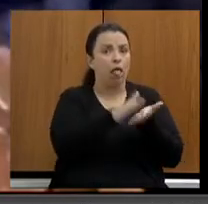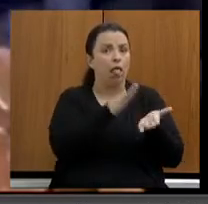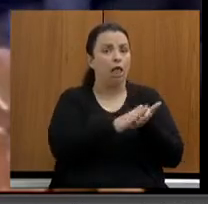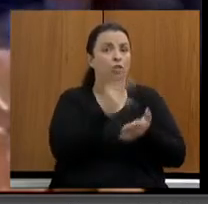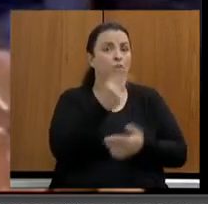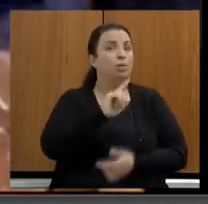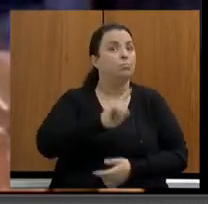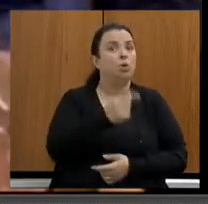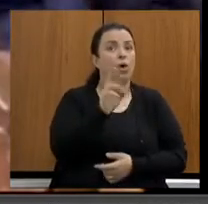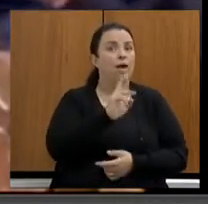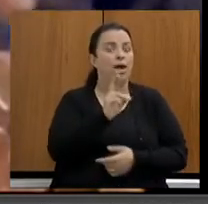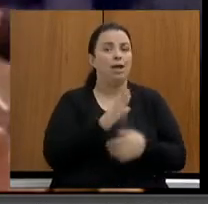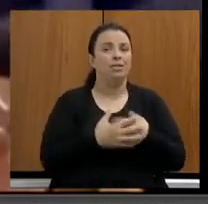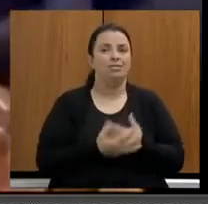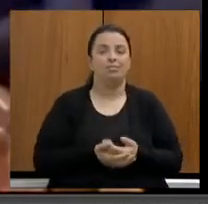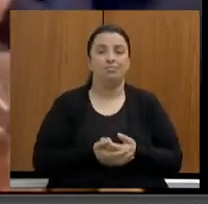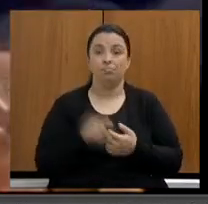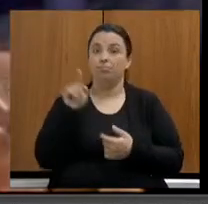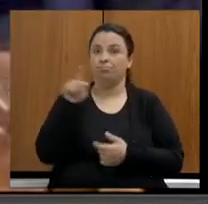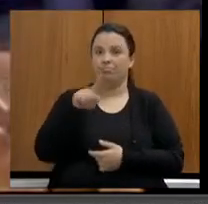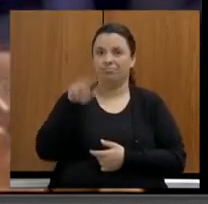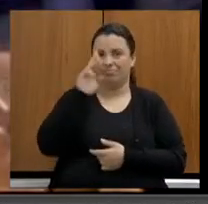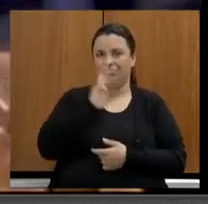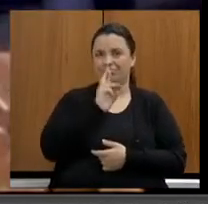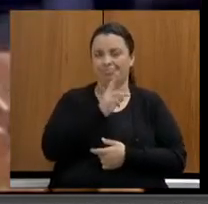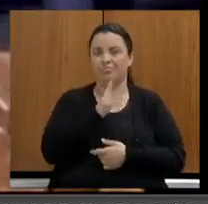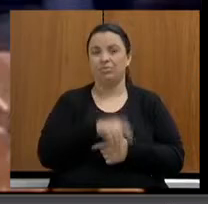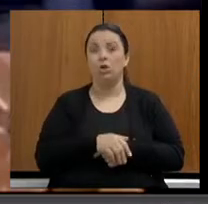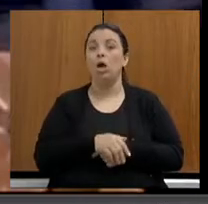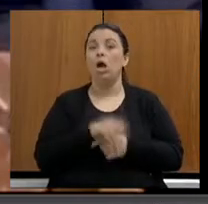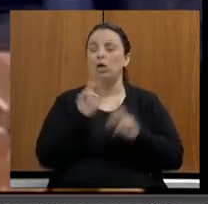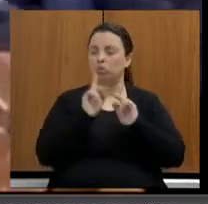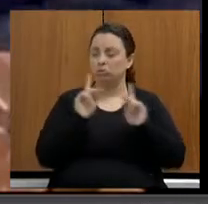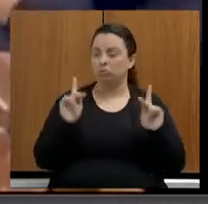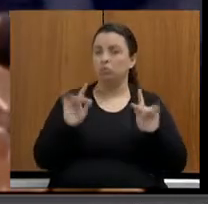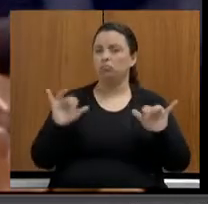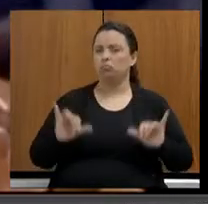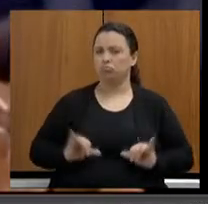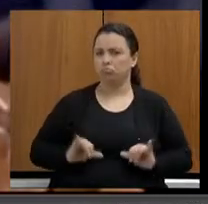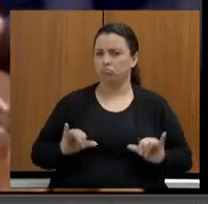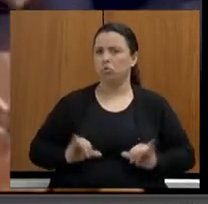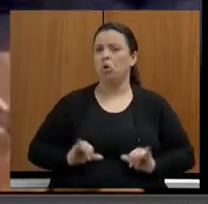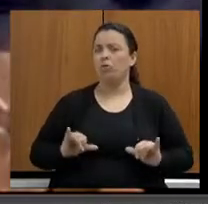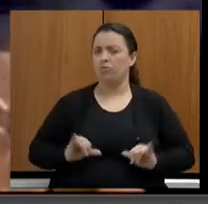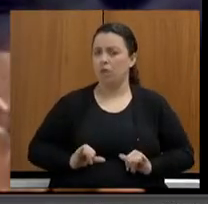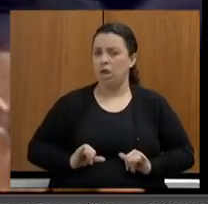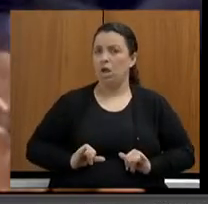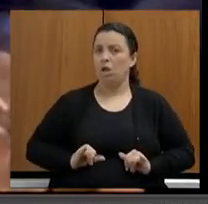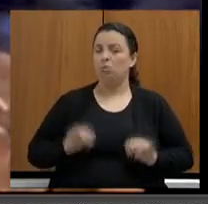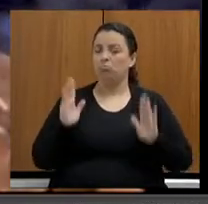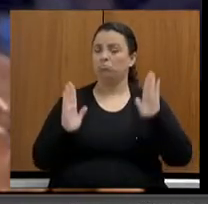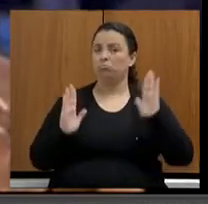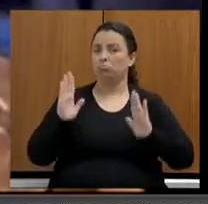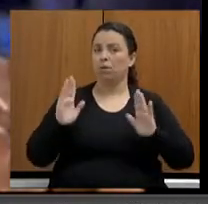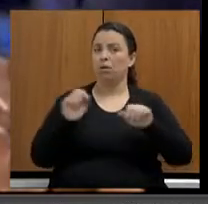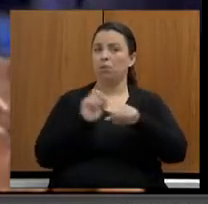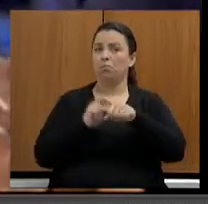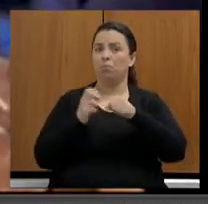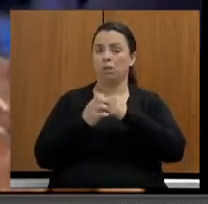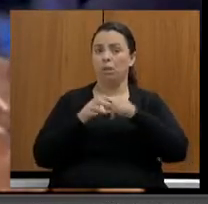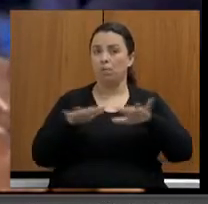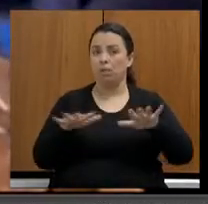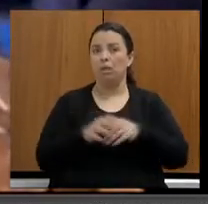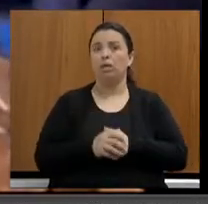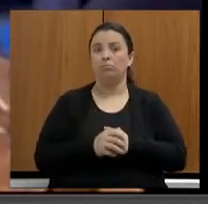bons professores foram realmente sacrificadas durante a pandemia nós paramos de